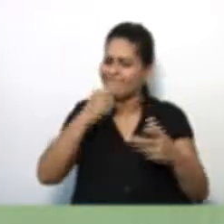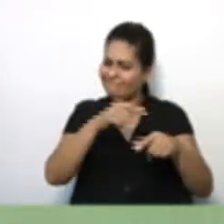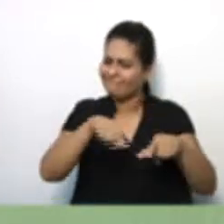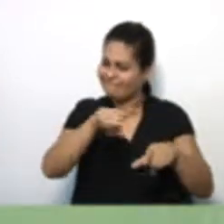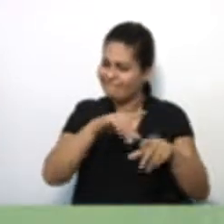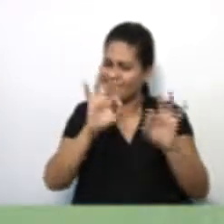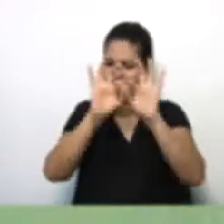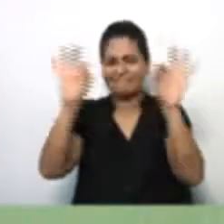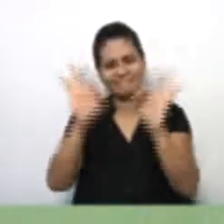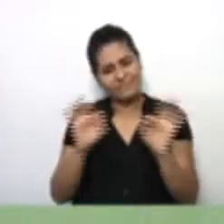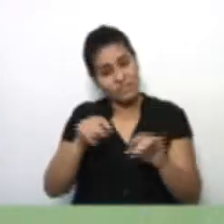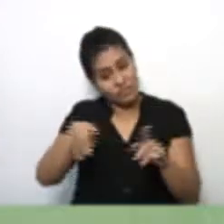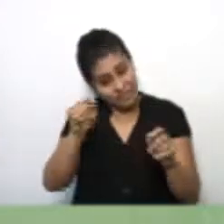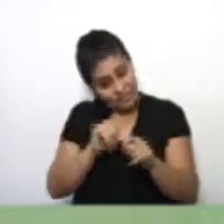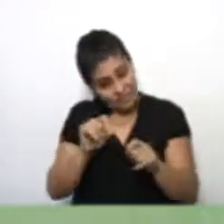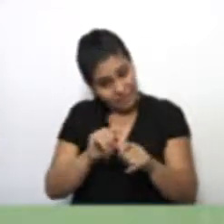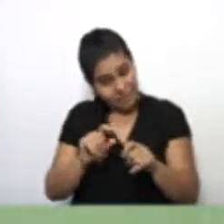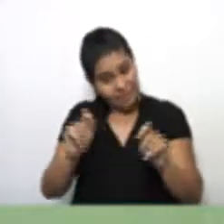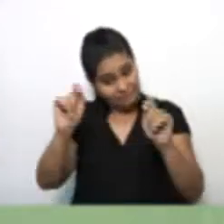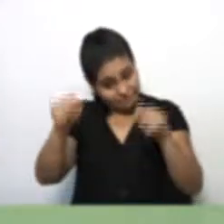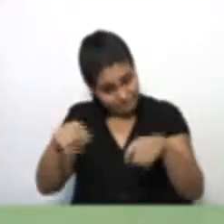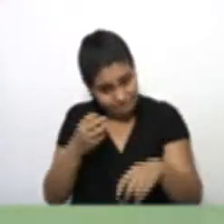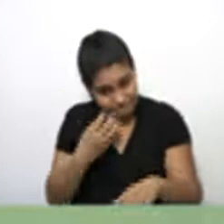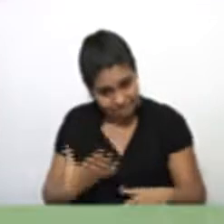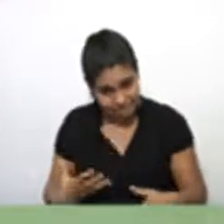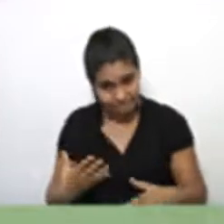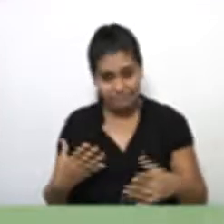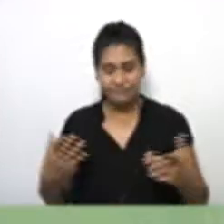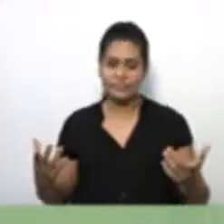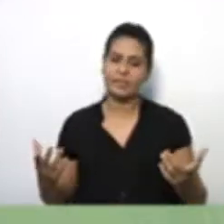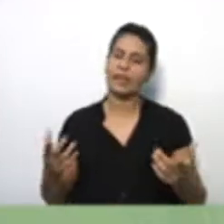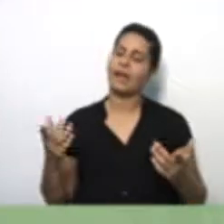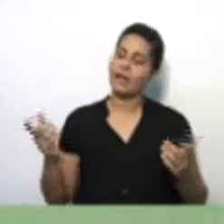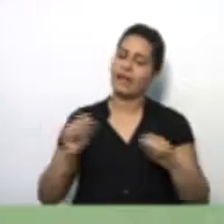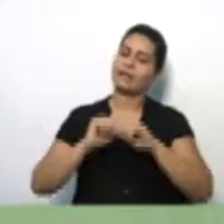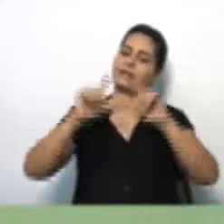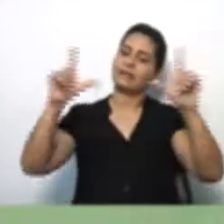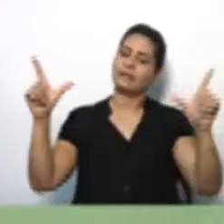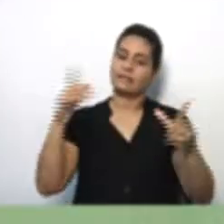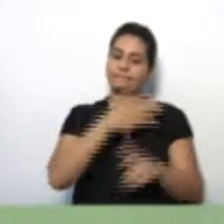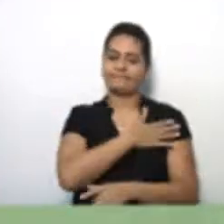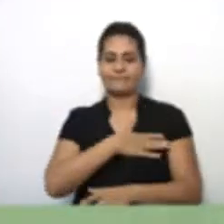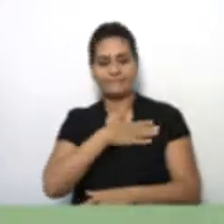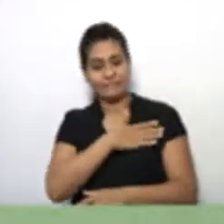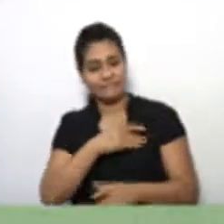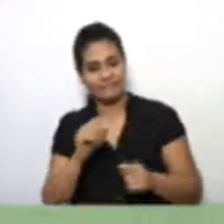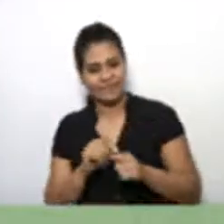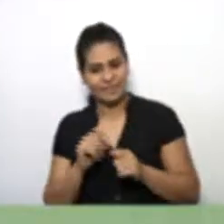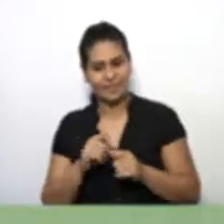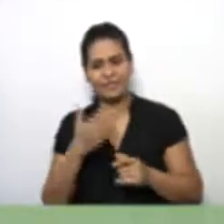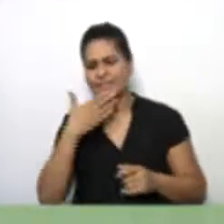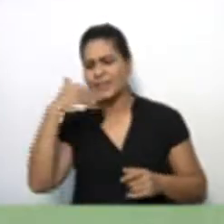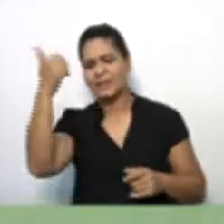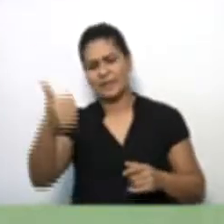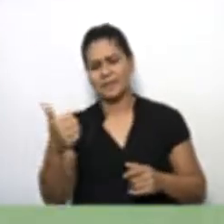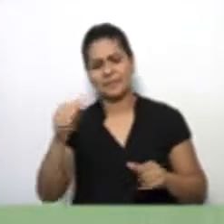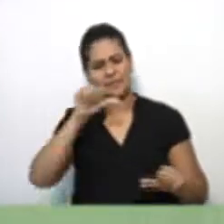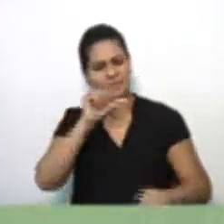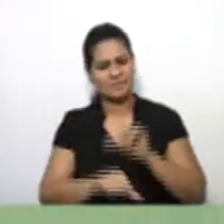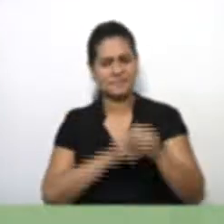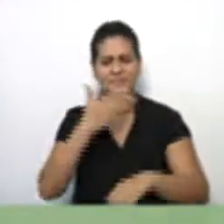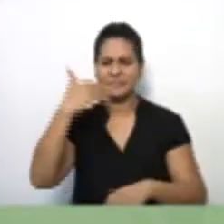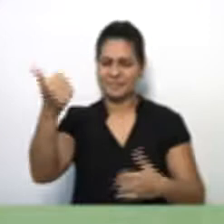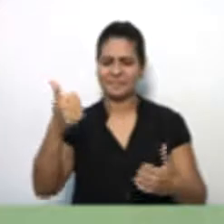Então, meu querido, se você faz alguma coisa muito bem feita, né? É lógico que você faz com prazer, ele vai aperfeiçoar essa tua obra, tá